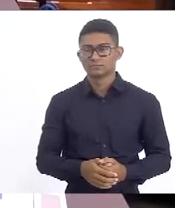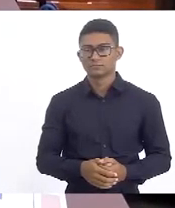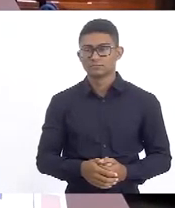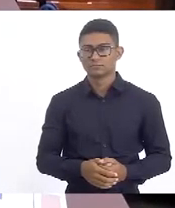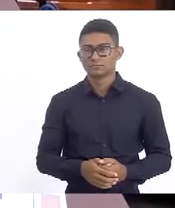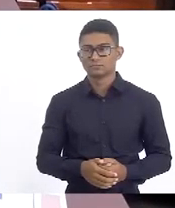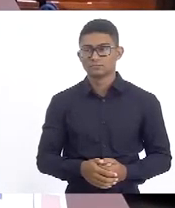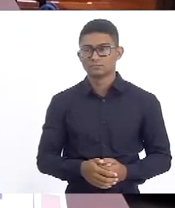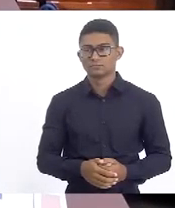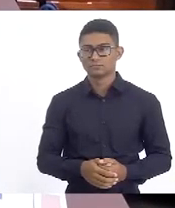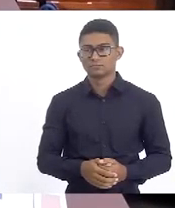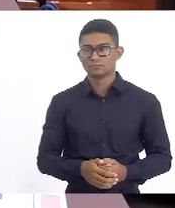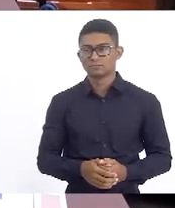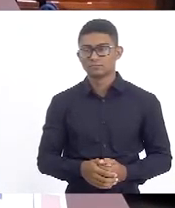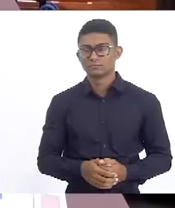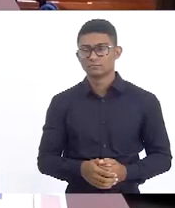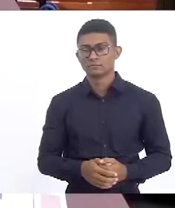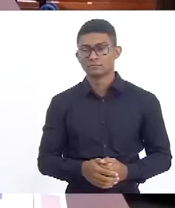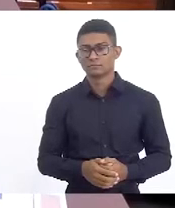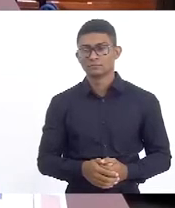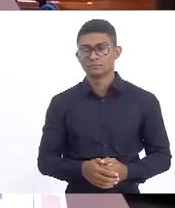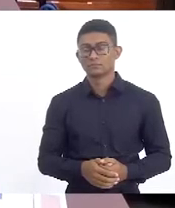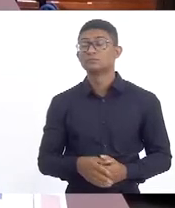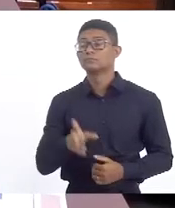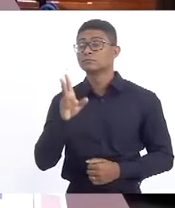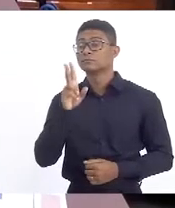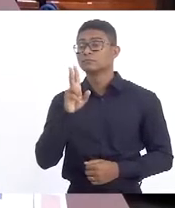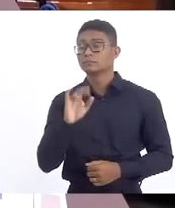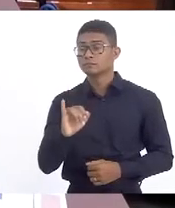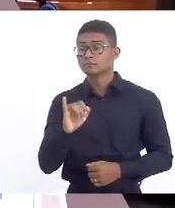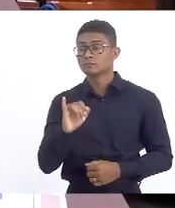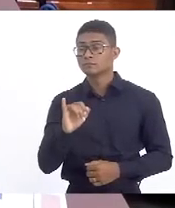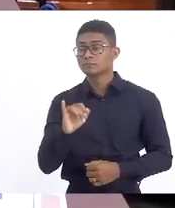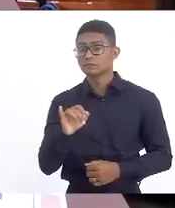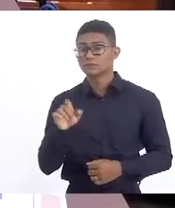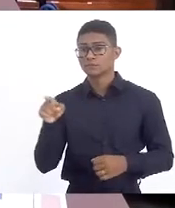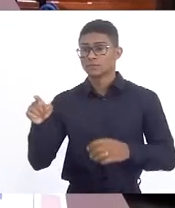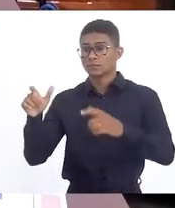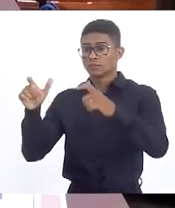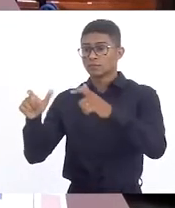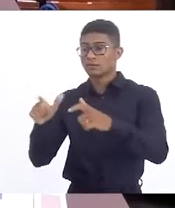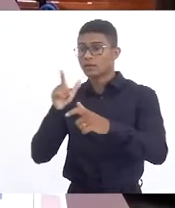Que se der um colapso no Paraíba do Sul,